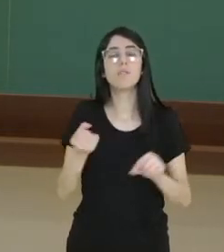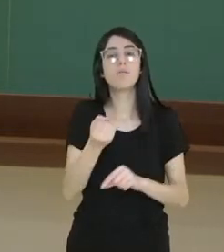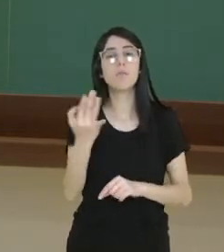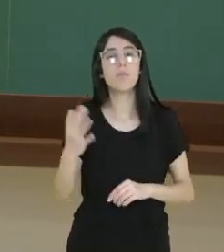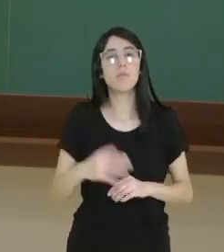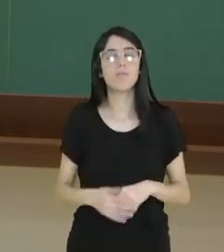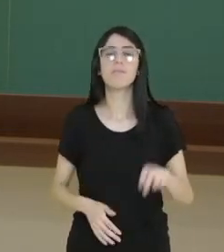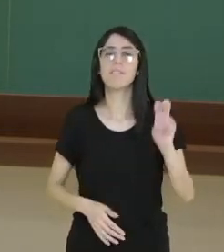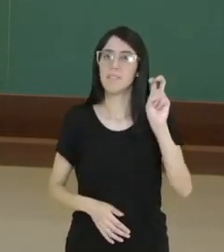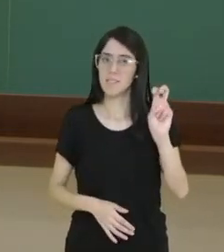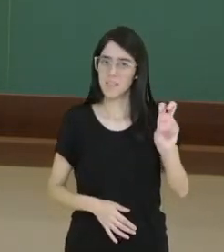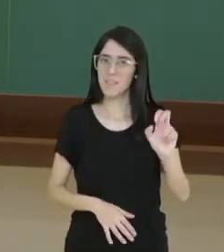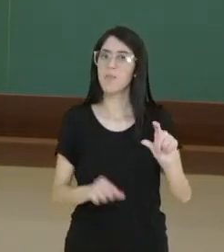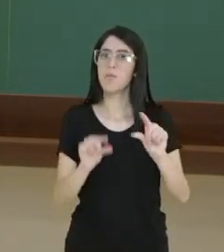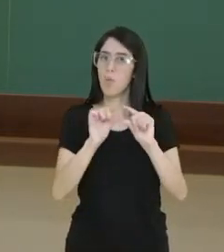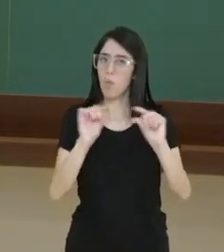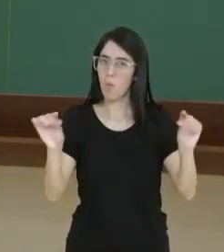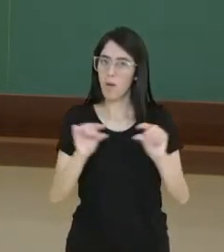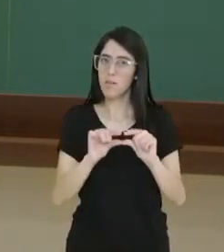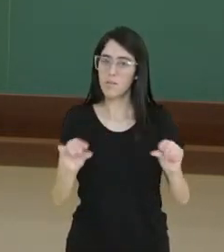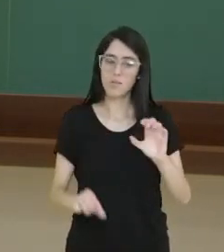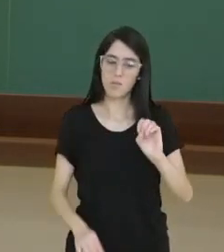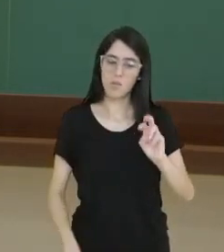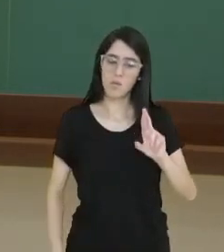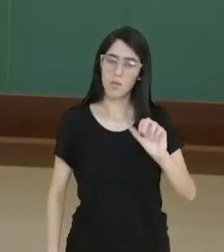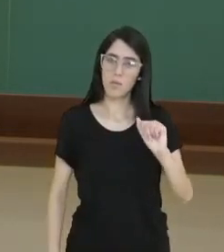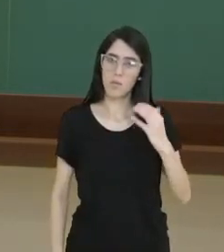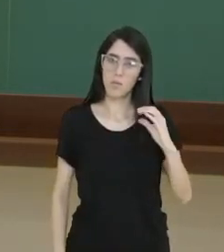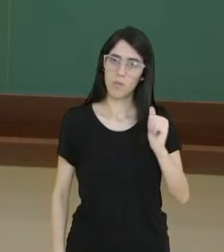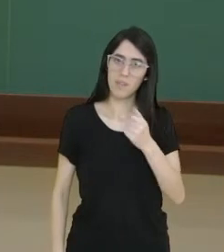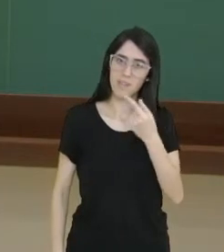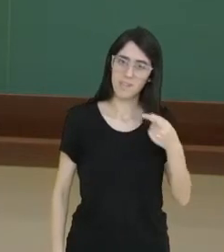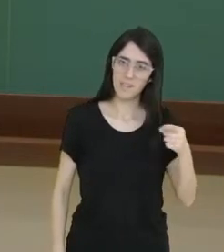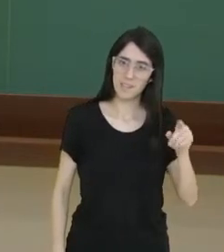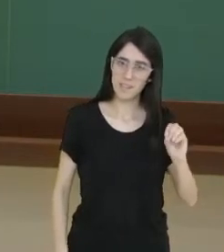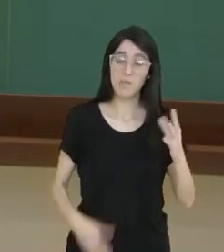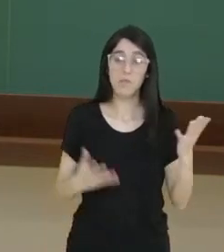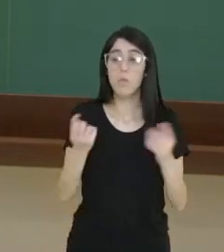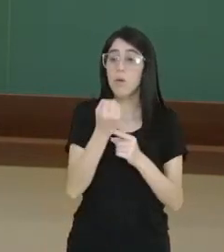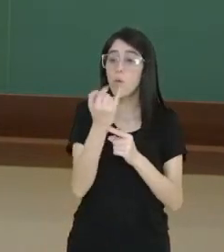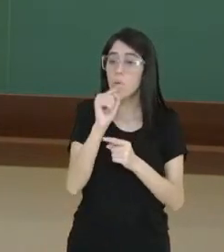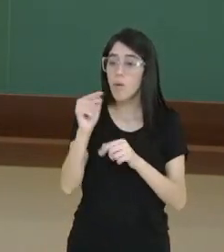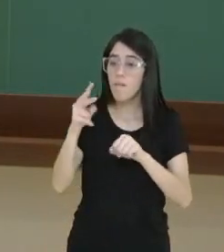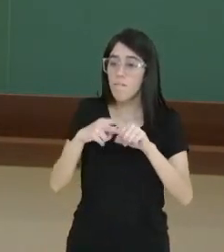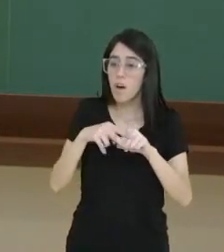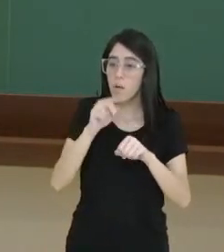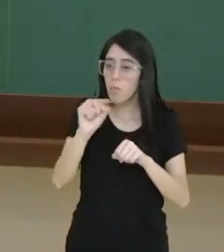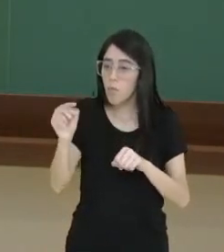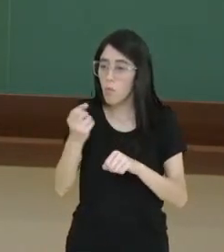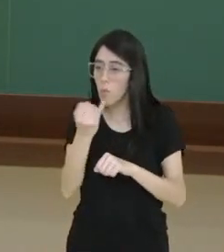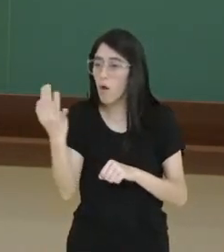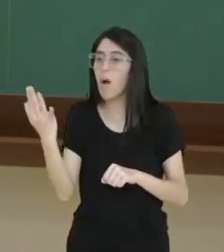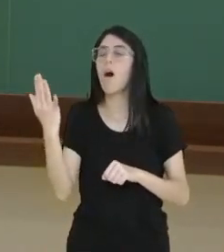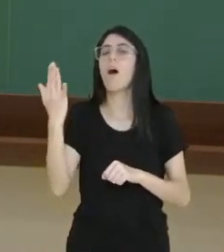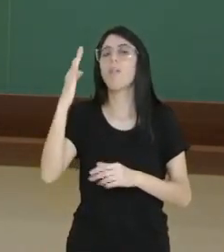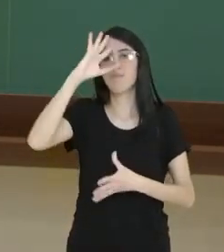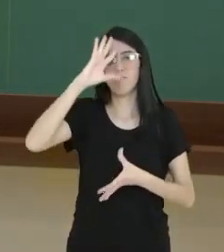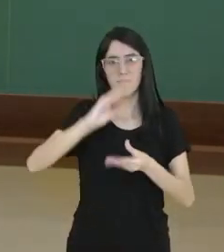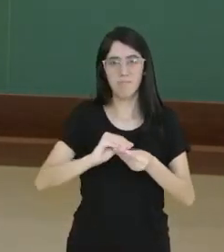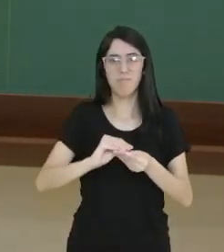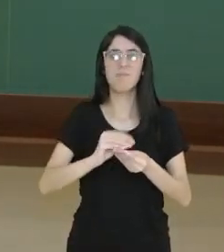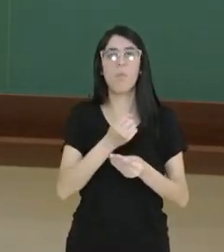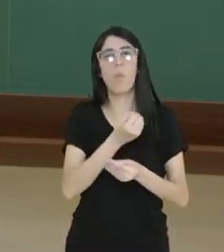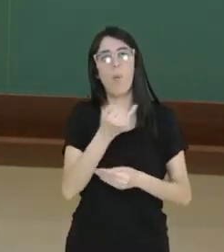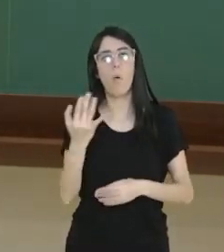5 orações. Então a quantidade de verbos é a mesma quantidade que eu tenho de orações. Então vamos